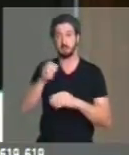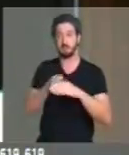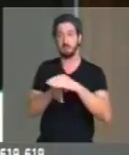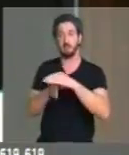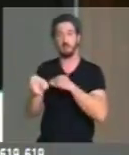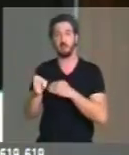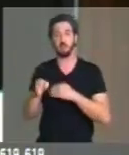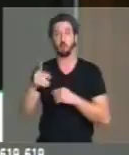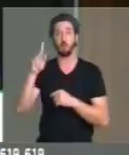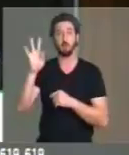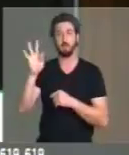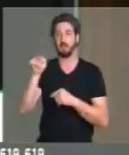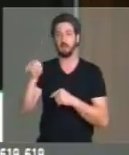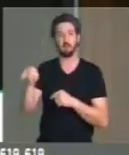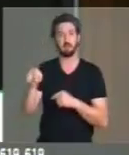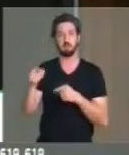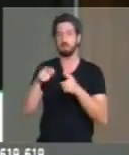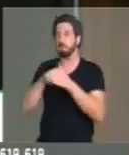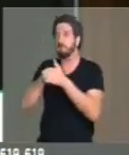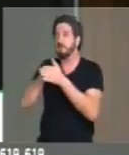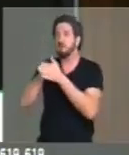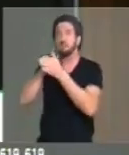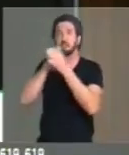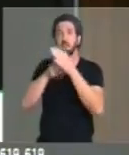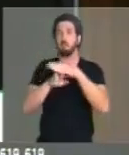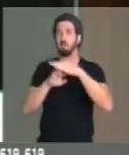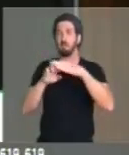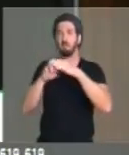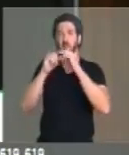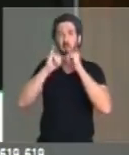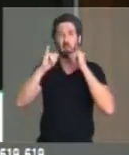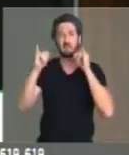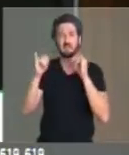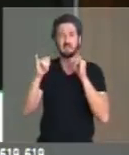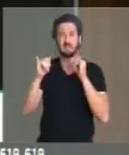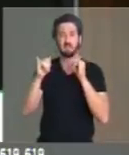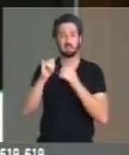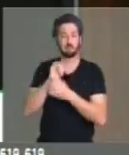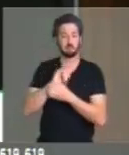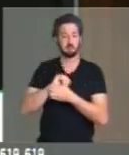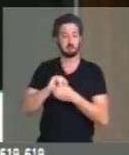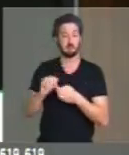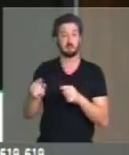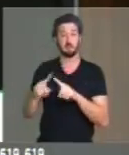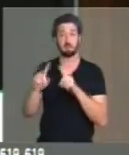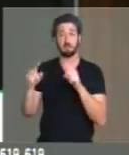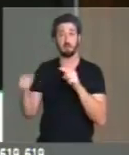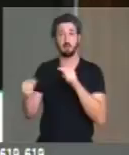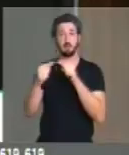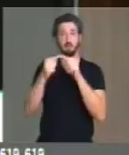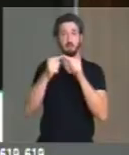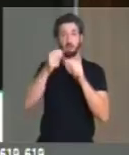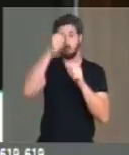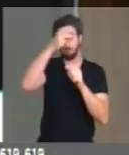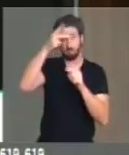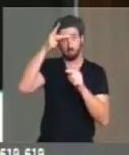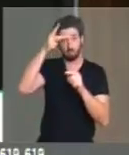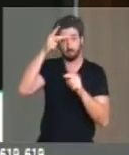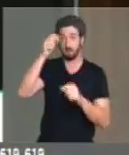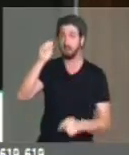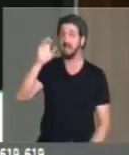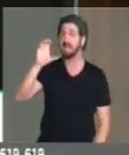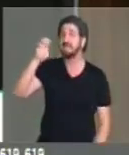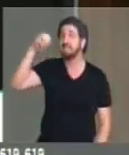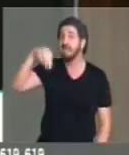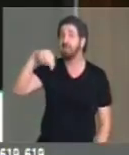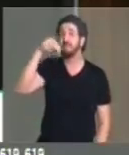na sede do PT para investigar uma empresa de publicidade ligada ao prefeito Antônio